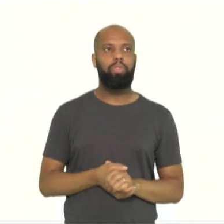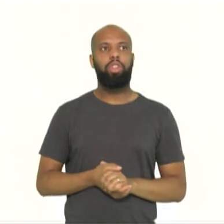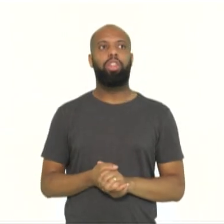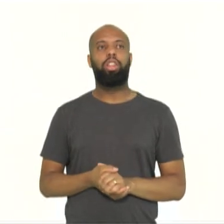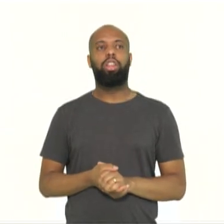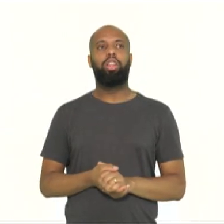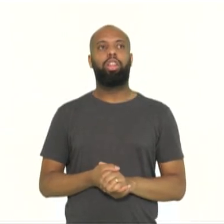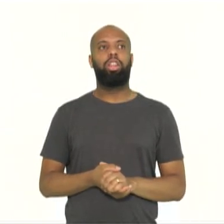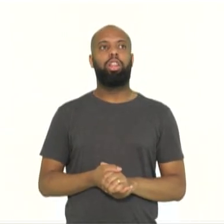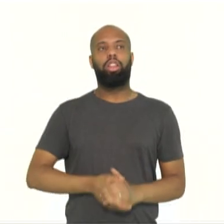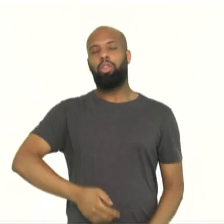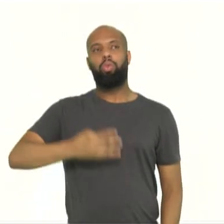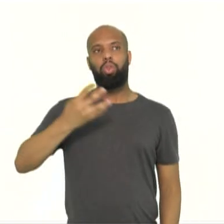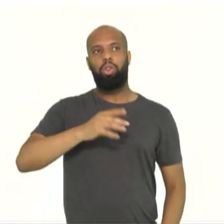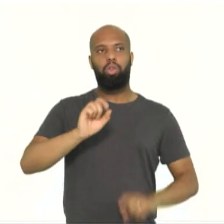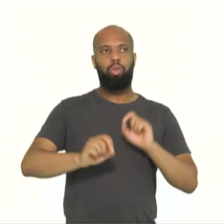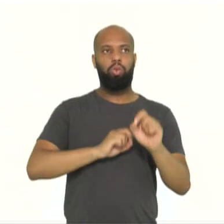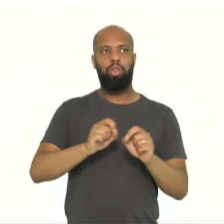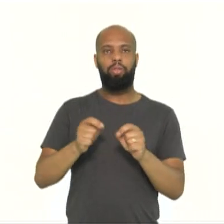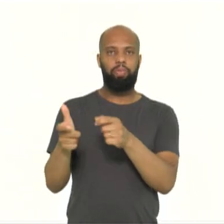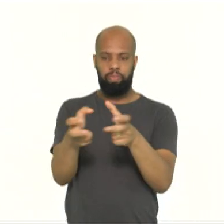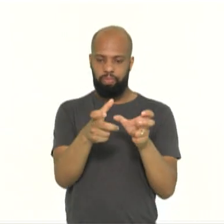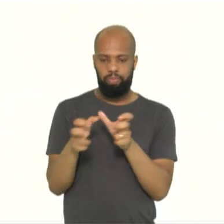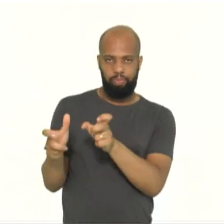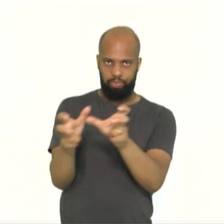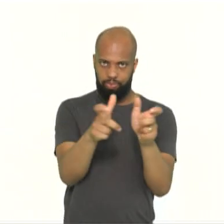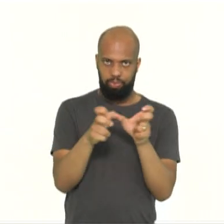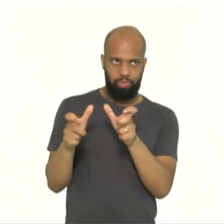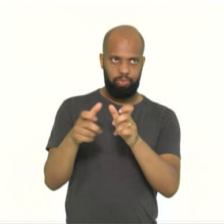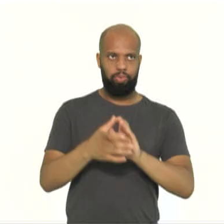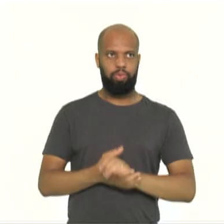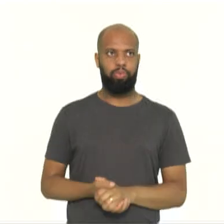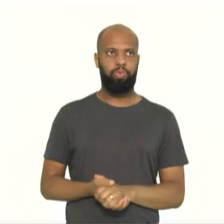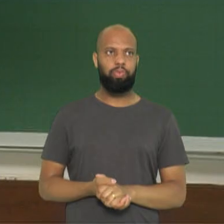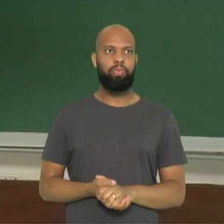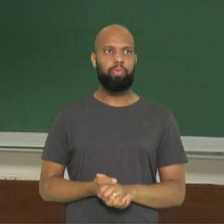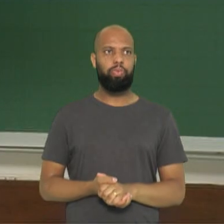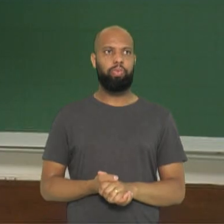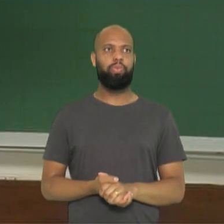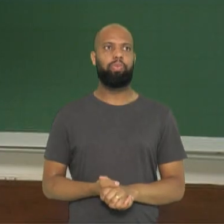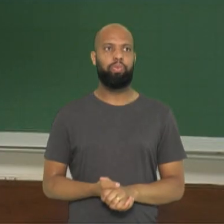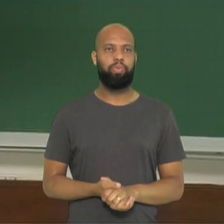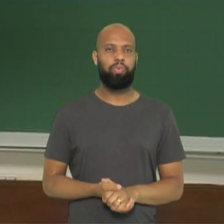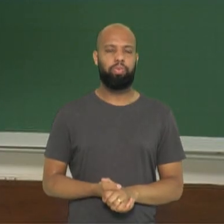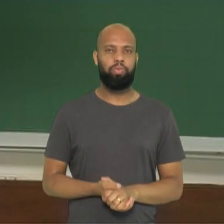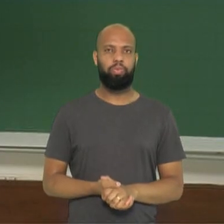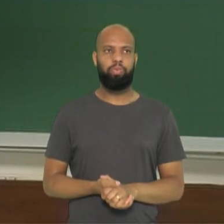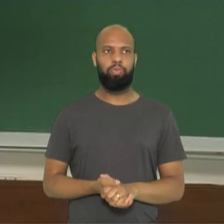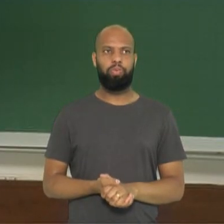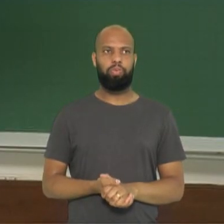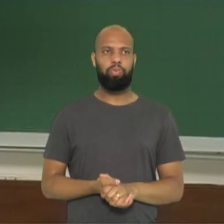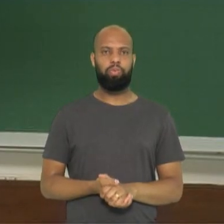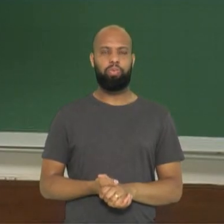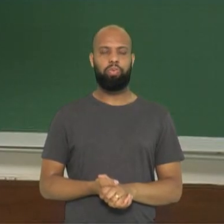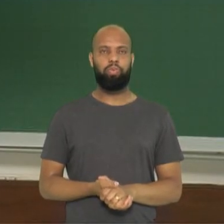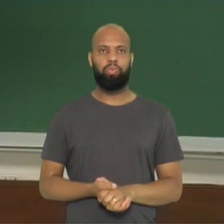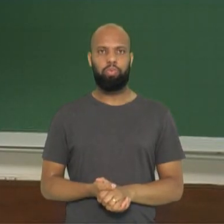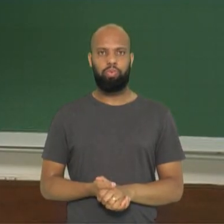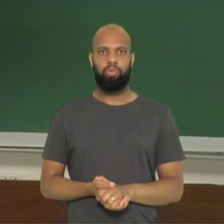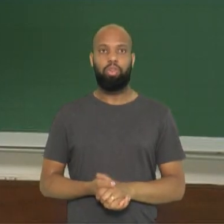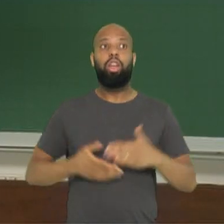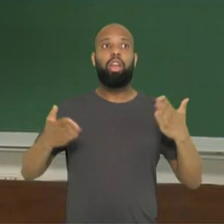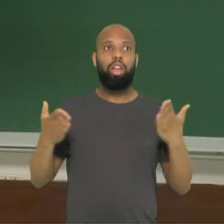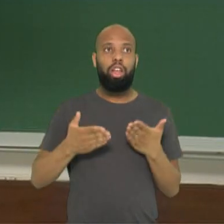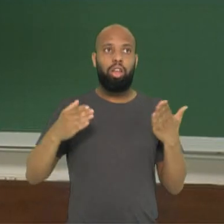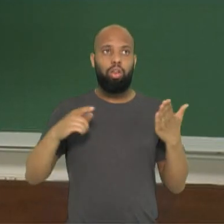la última, los niños están jugando videojuego. Eles estão no videogame. Bien? Nós vamos